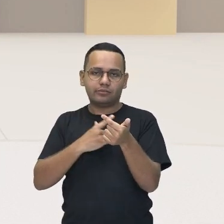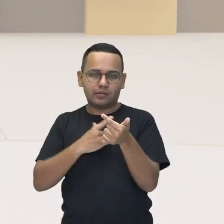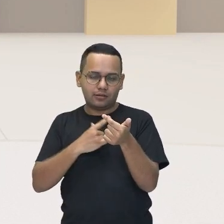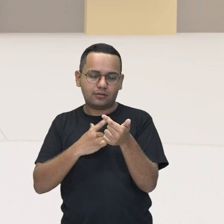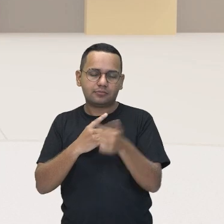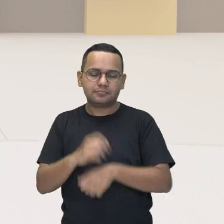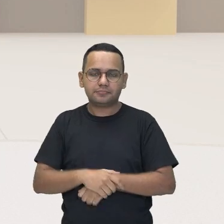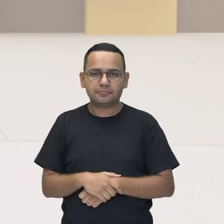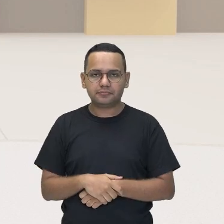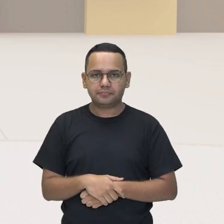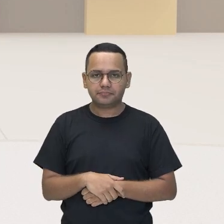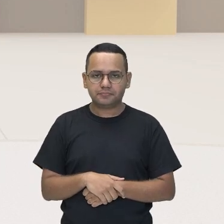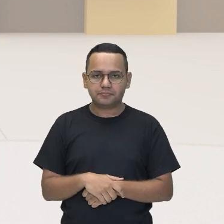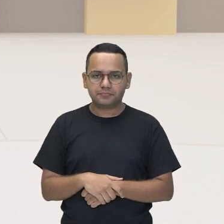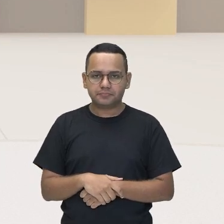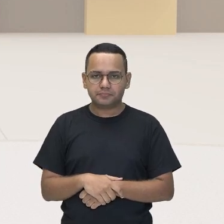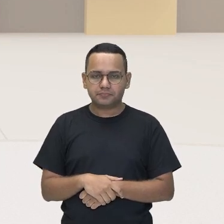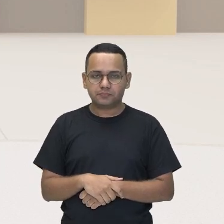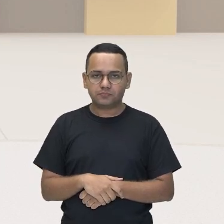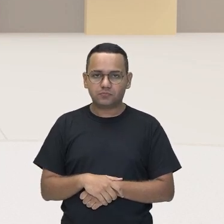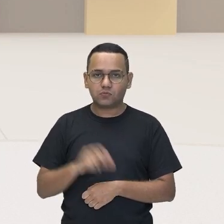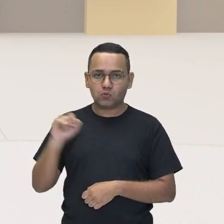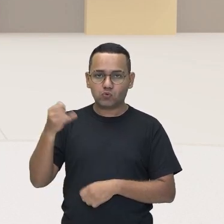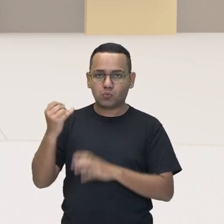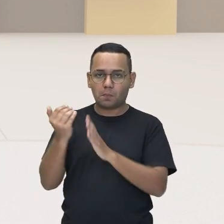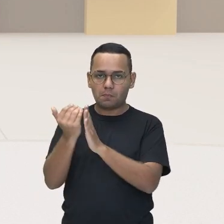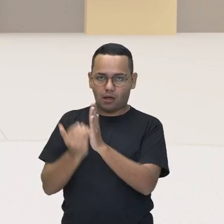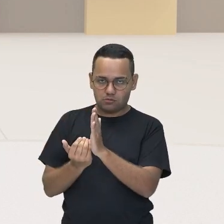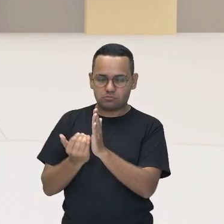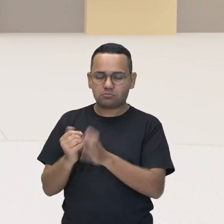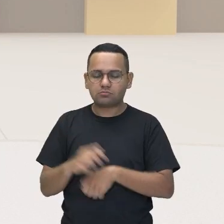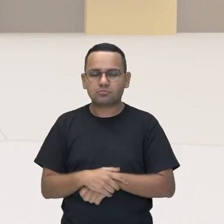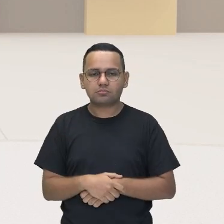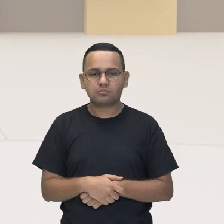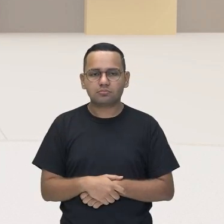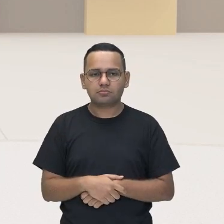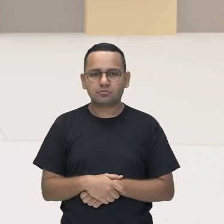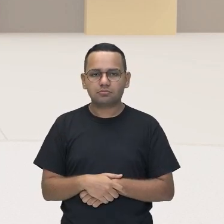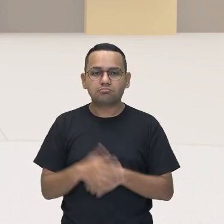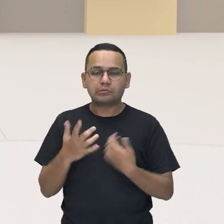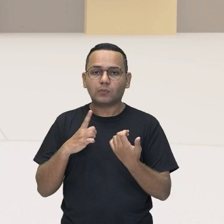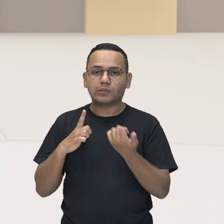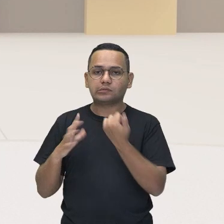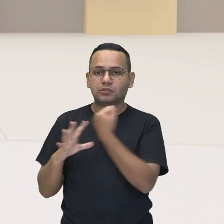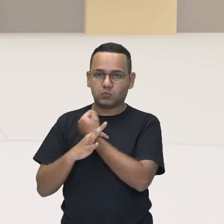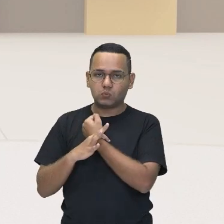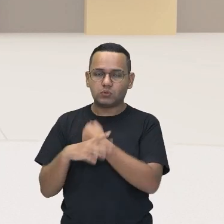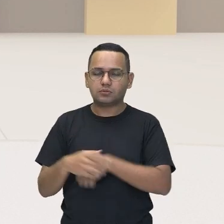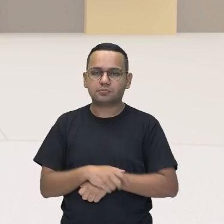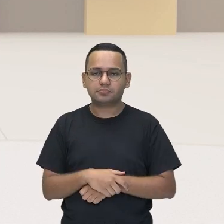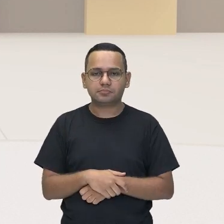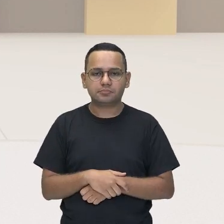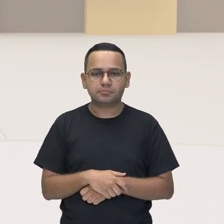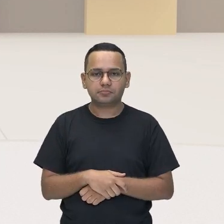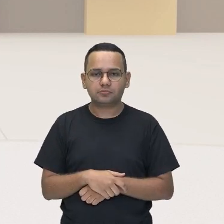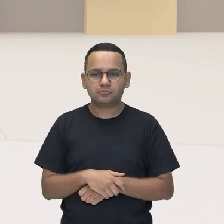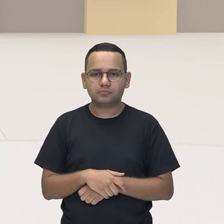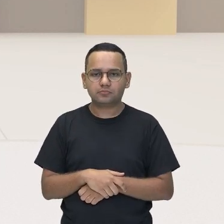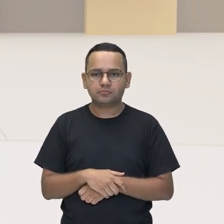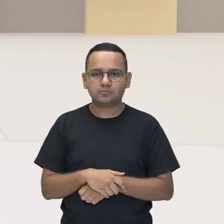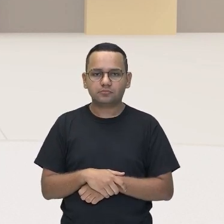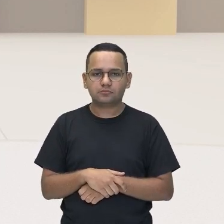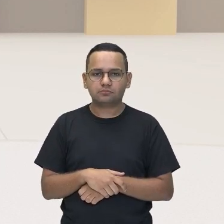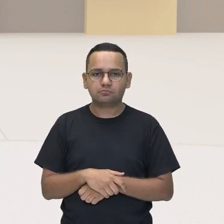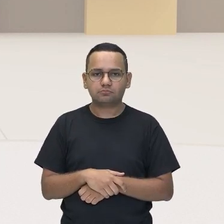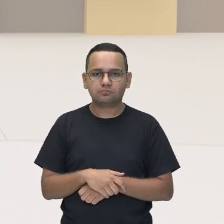mais rápido ao crédito. Juros mais baixos, né? Também por conta dessa garantia, né? E acesso a todos